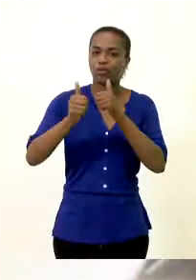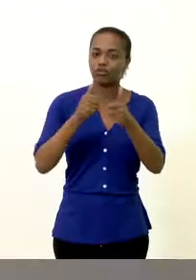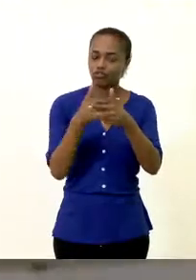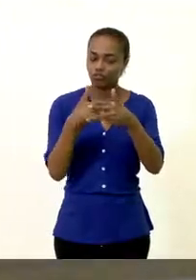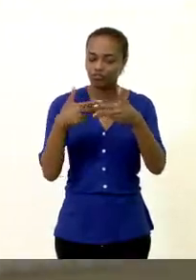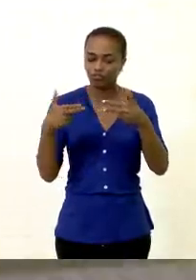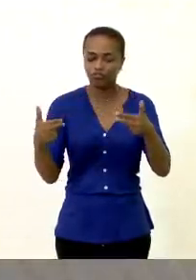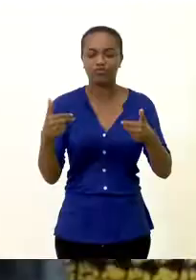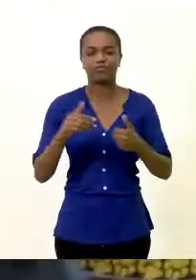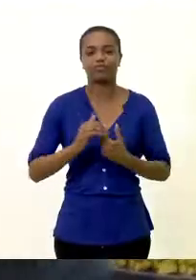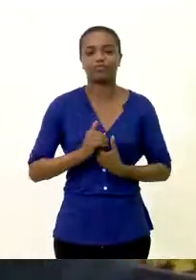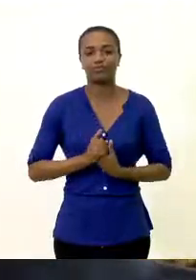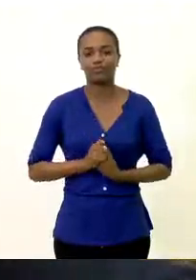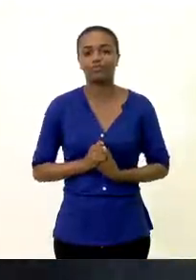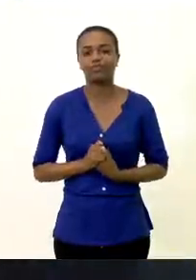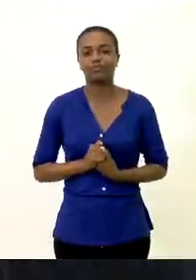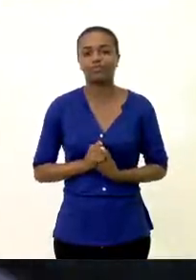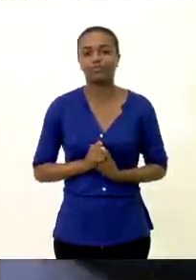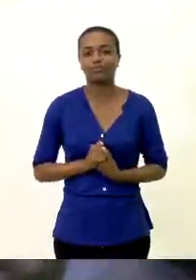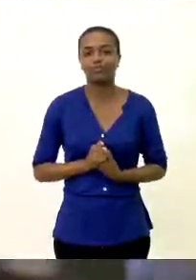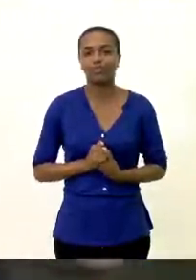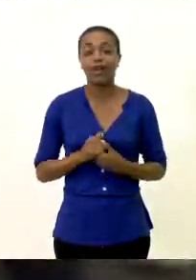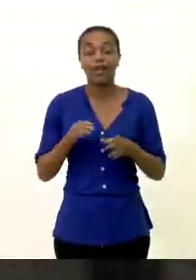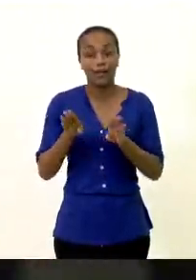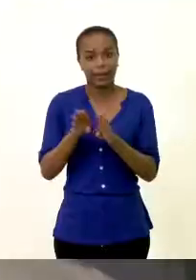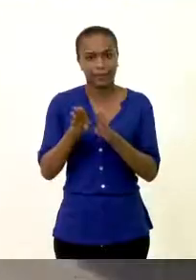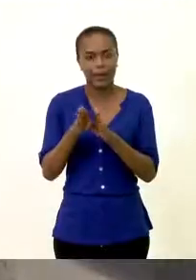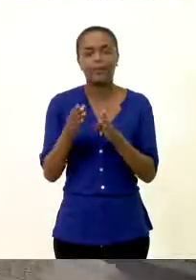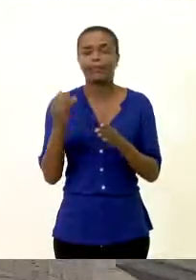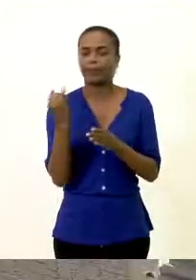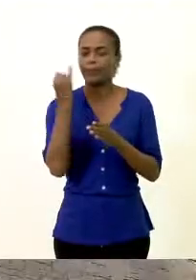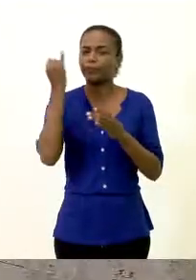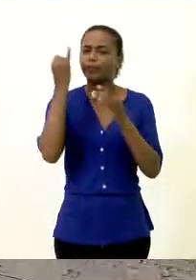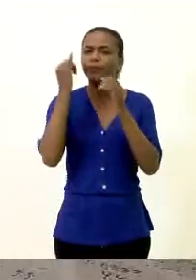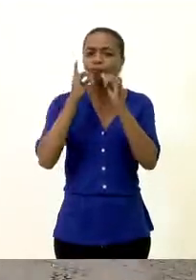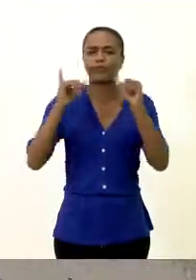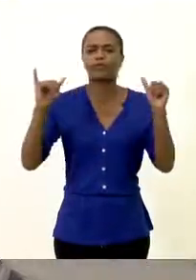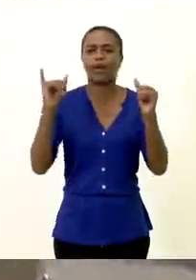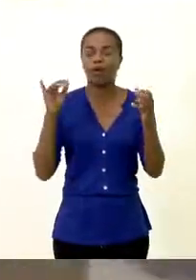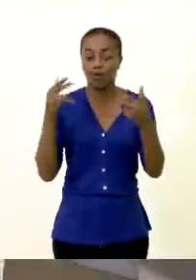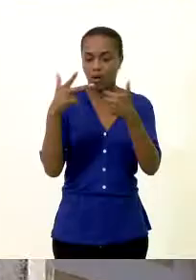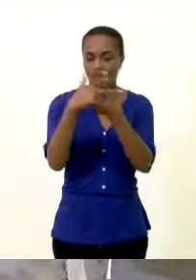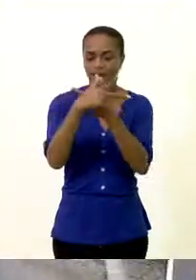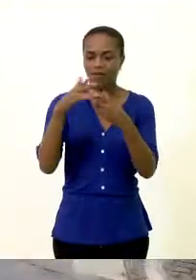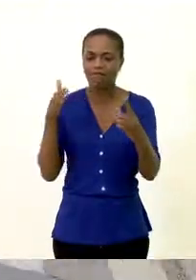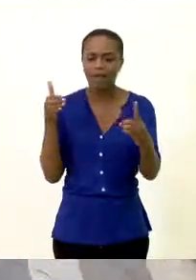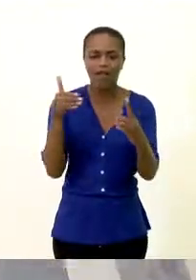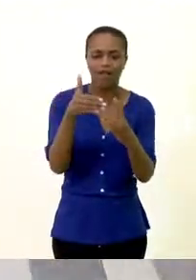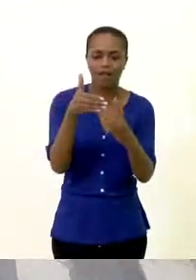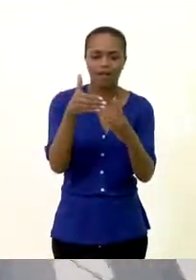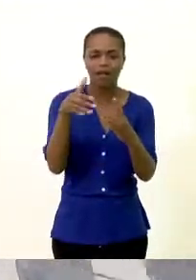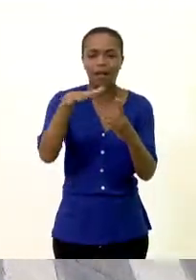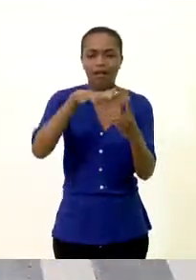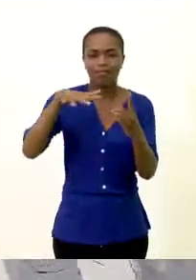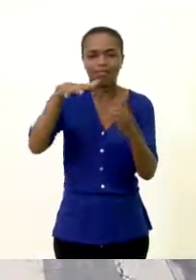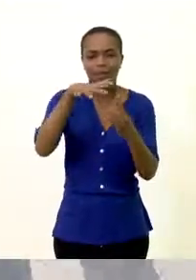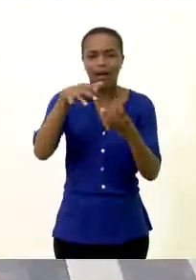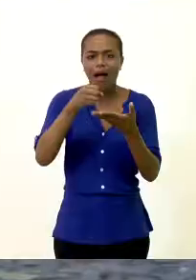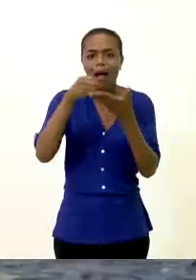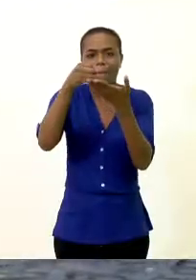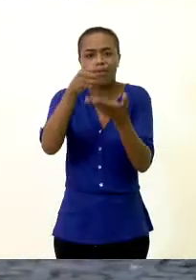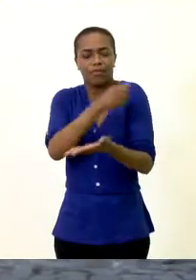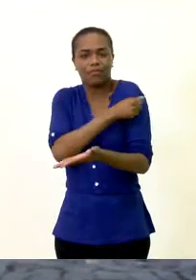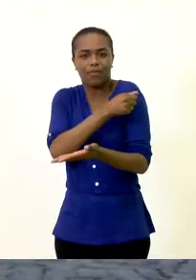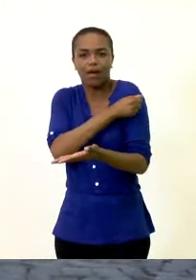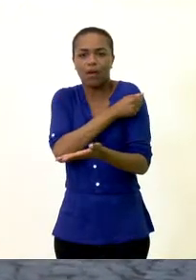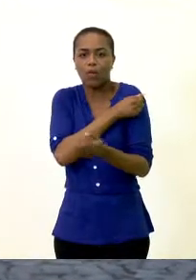de lazer, entre outras. Vale destacar que a UFV também é referência na área de assistência estudantil